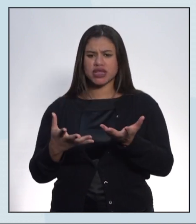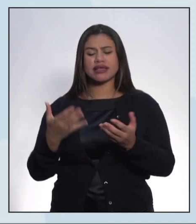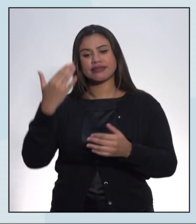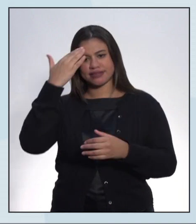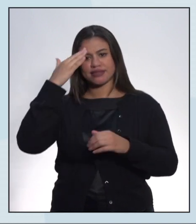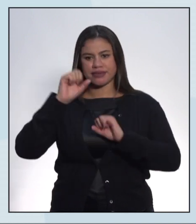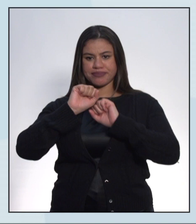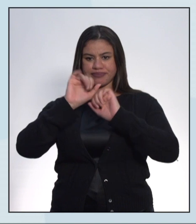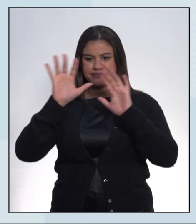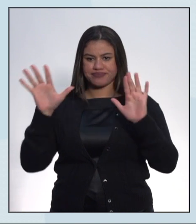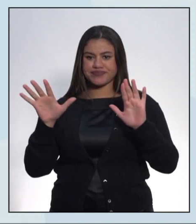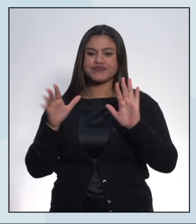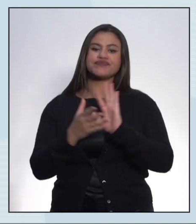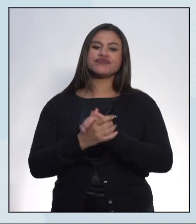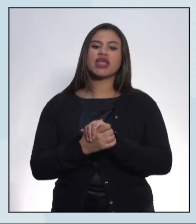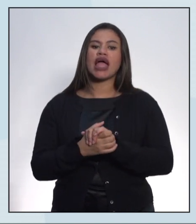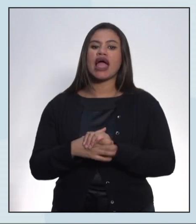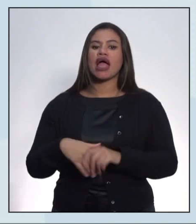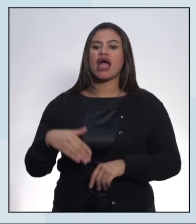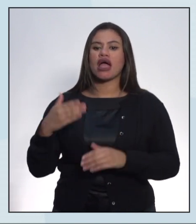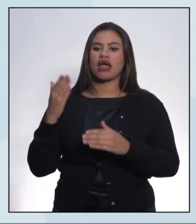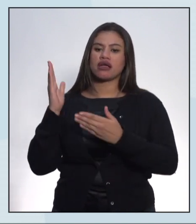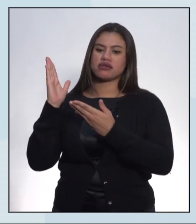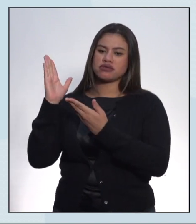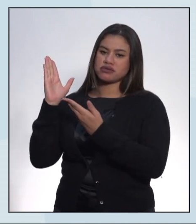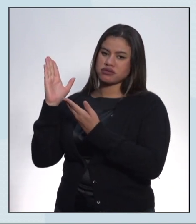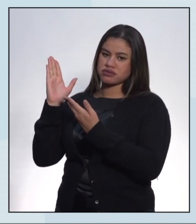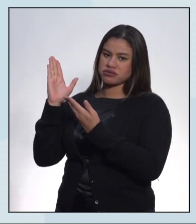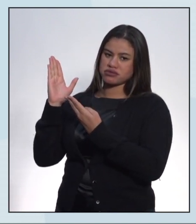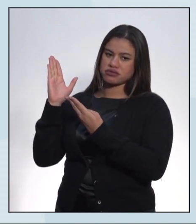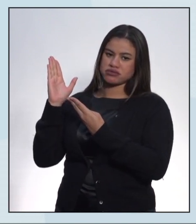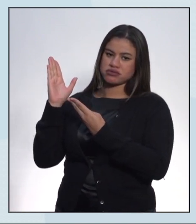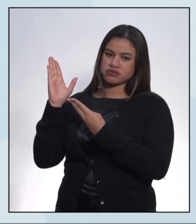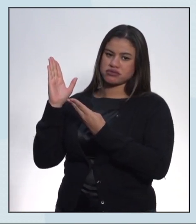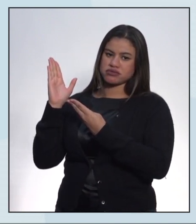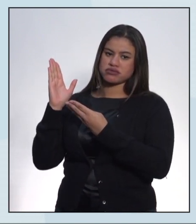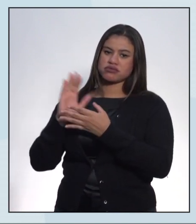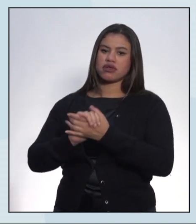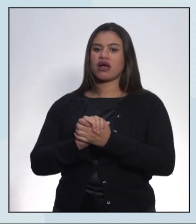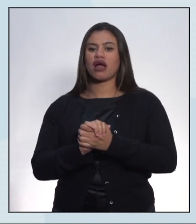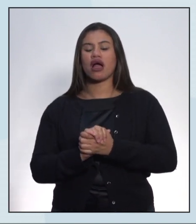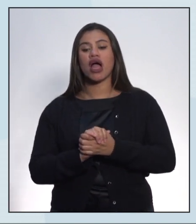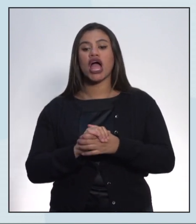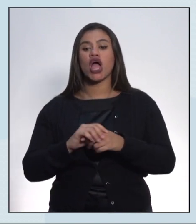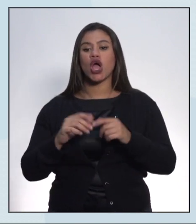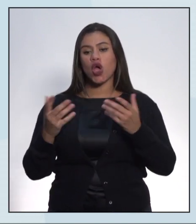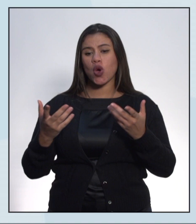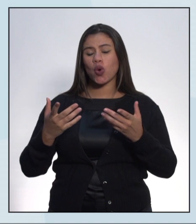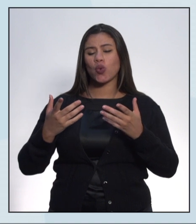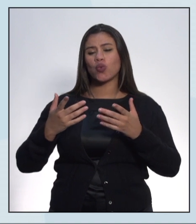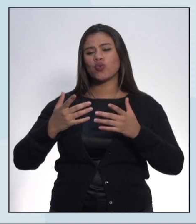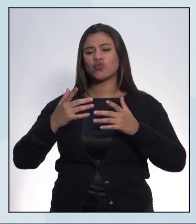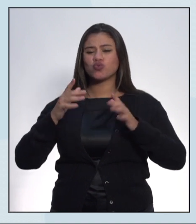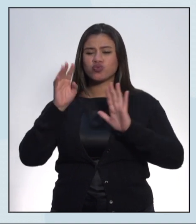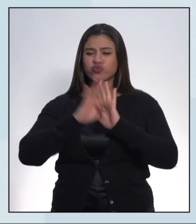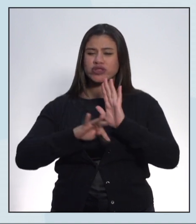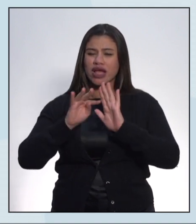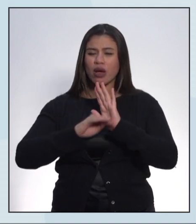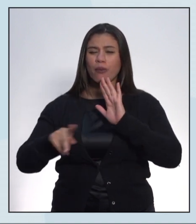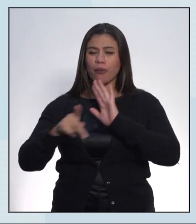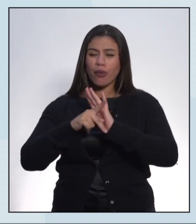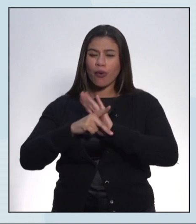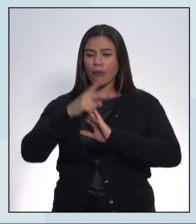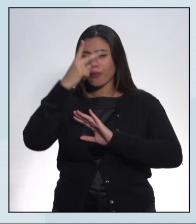de Assis, é uma alegoria moral em prosa ou verso em que geralmente animais ou coisas inanimadas